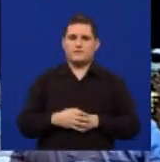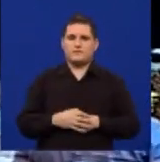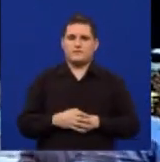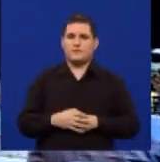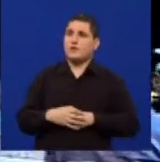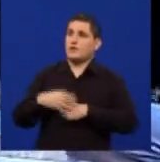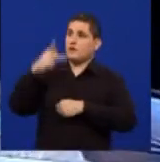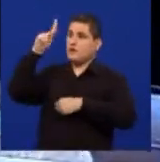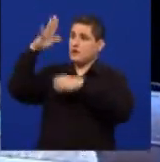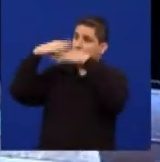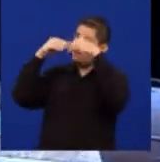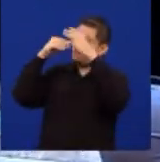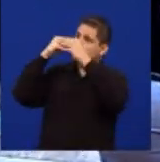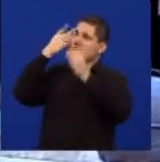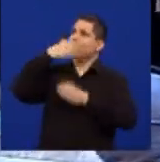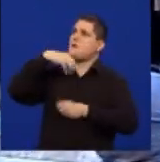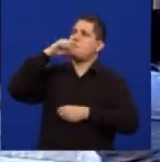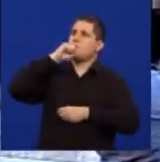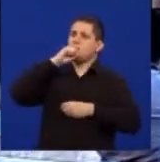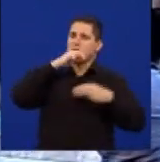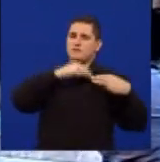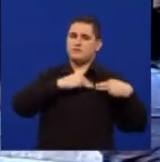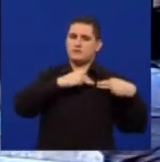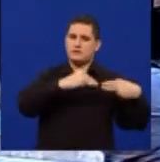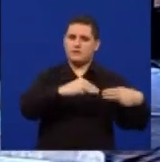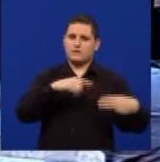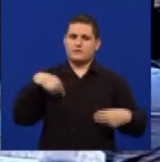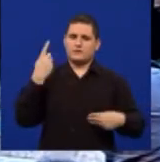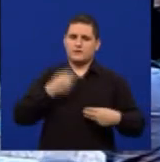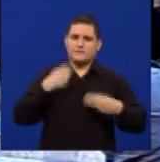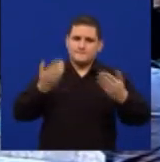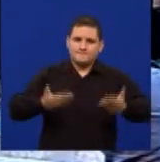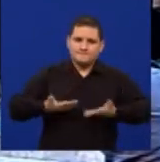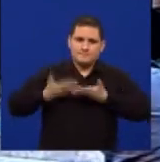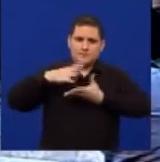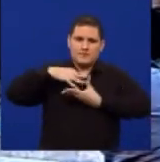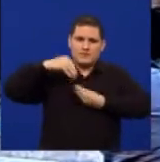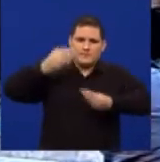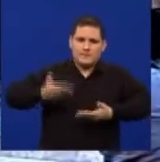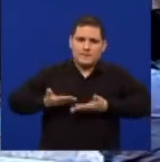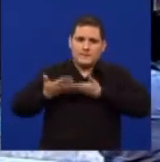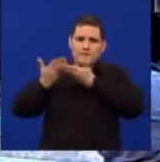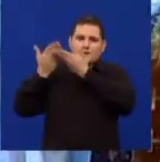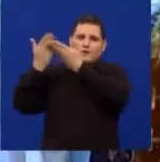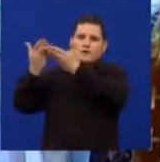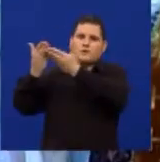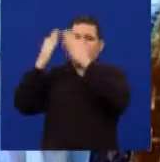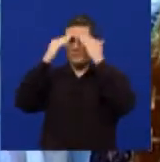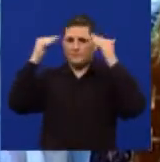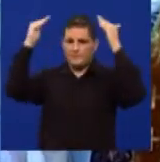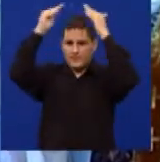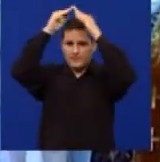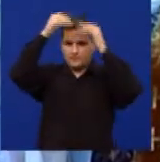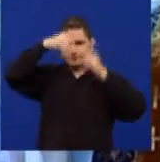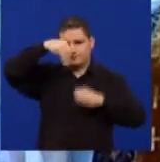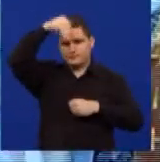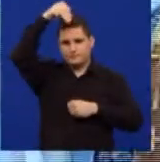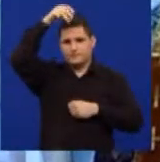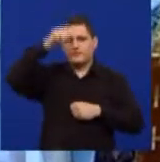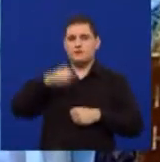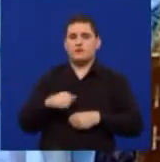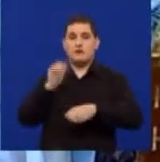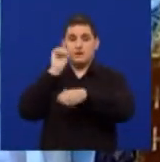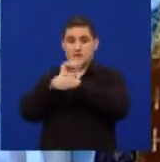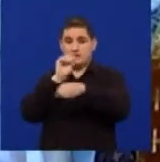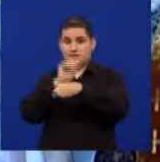de misericórdia, entregamos a alma do nosso irmão, Dom Moacir José Vitti, na firme esperança